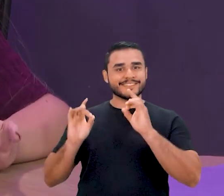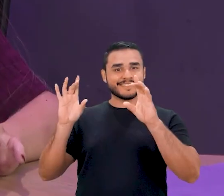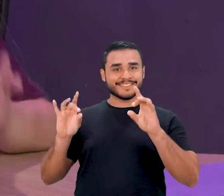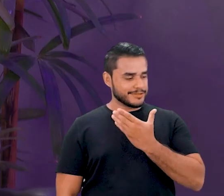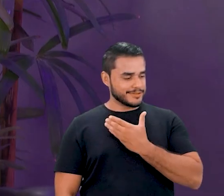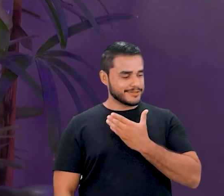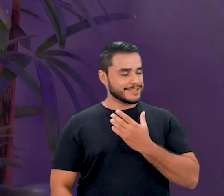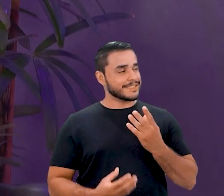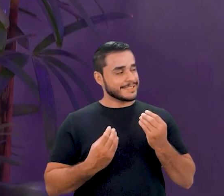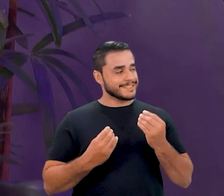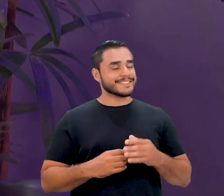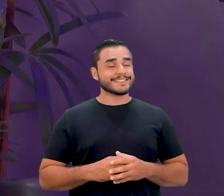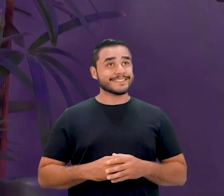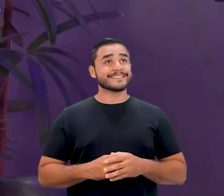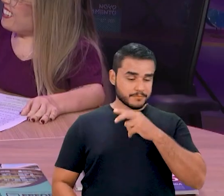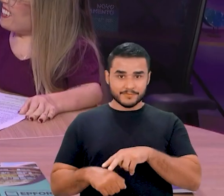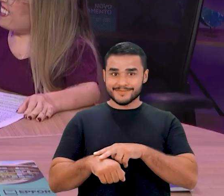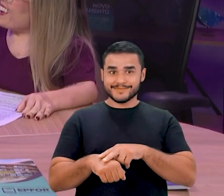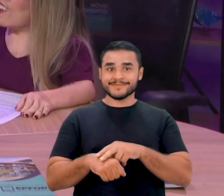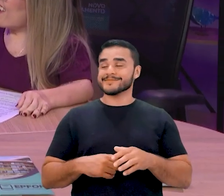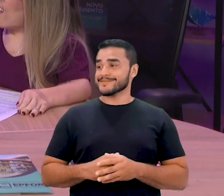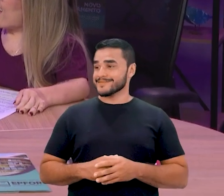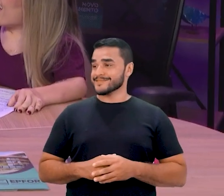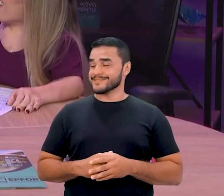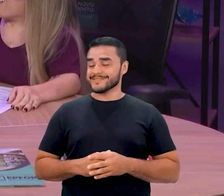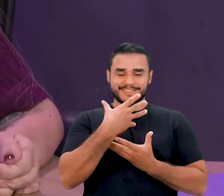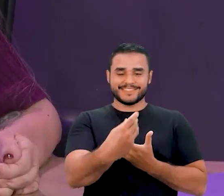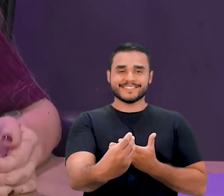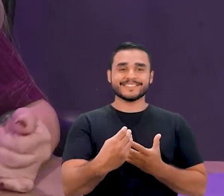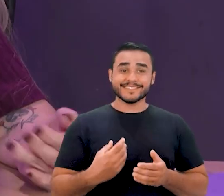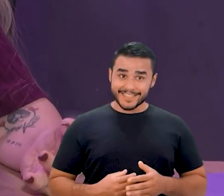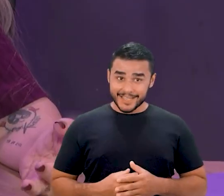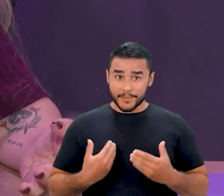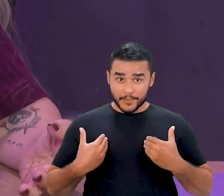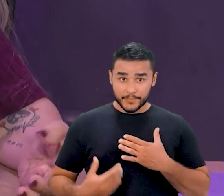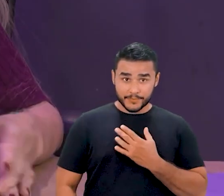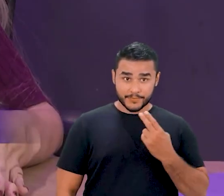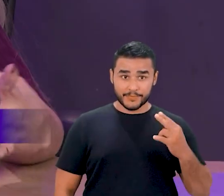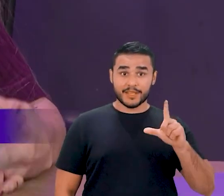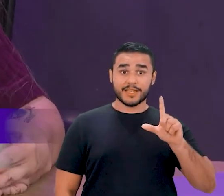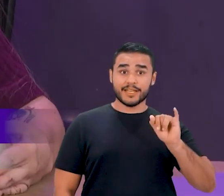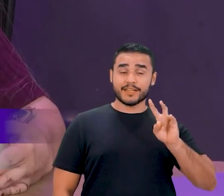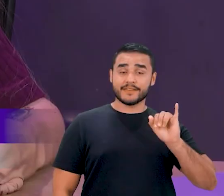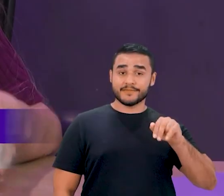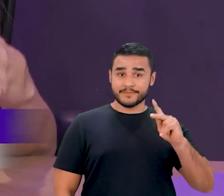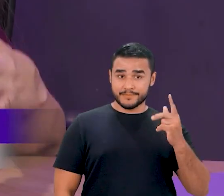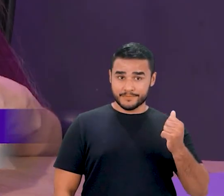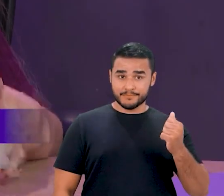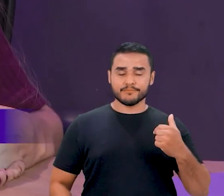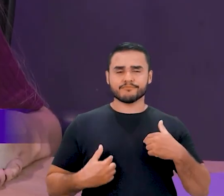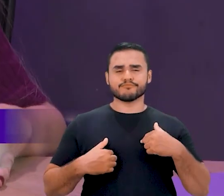mês em que celebramos o Dia Internacional da Mulher, o Pode Inspirar com Livinha Vasconcelos apresenta histórias de